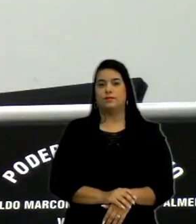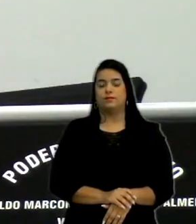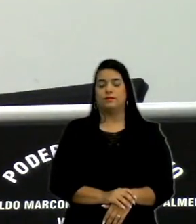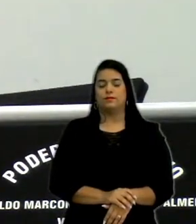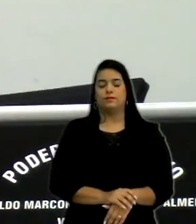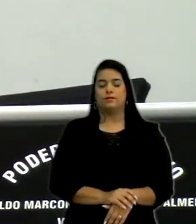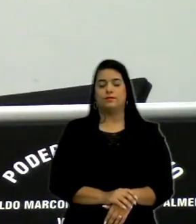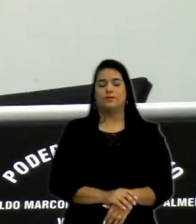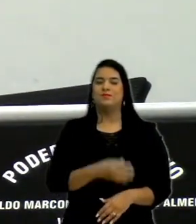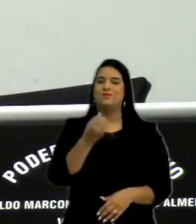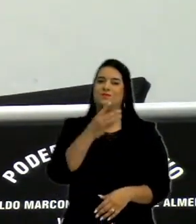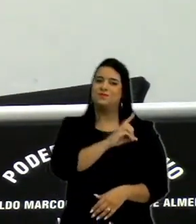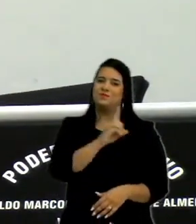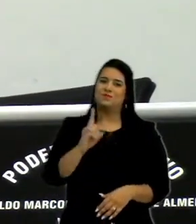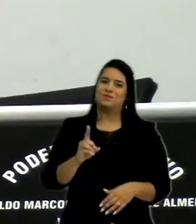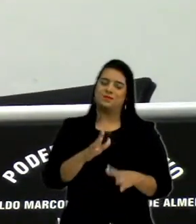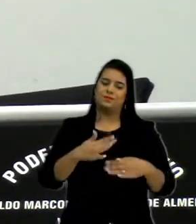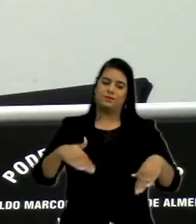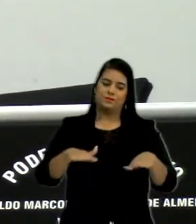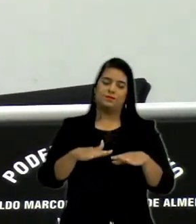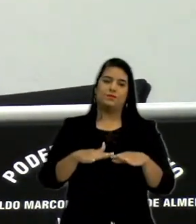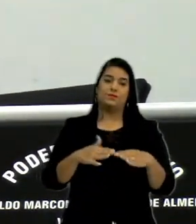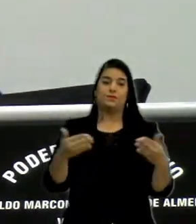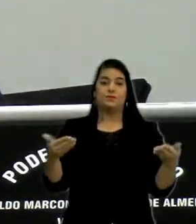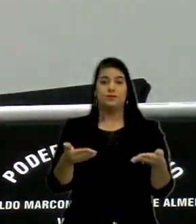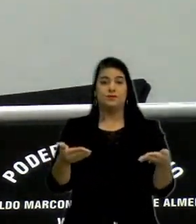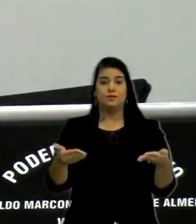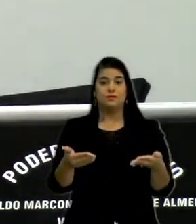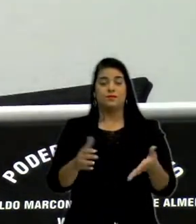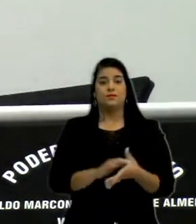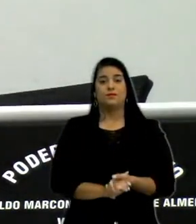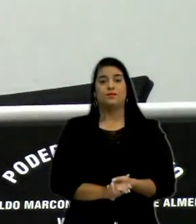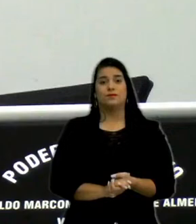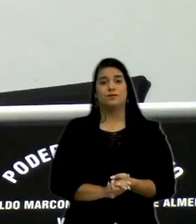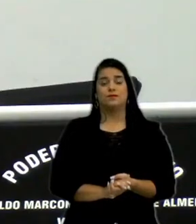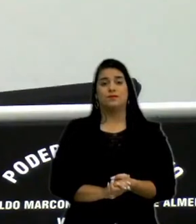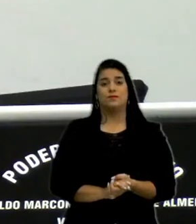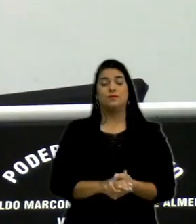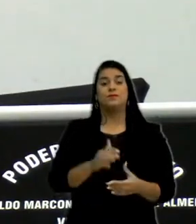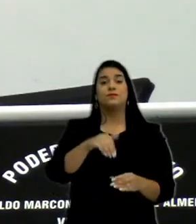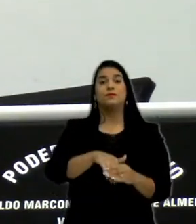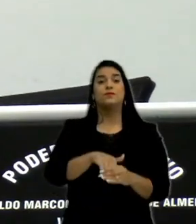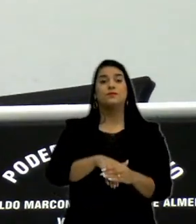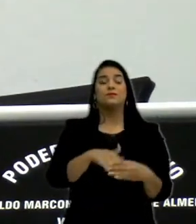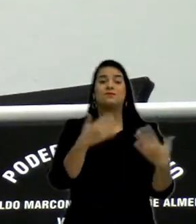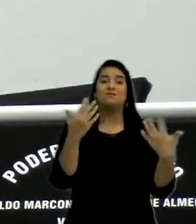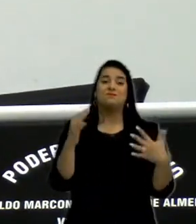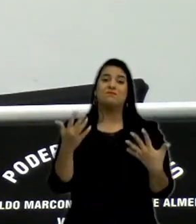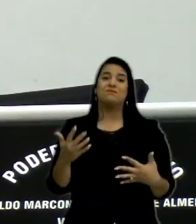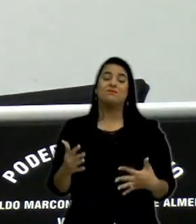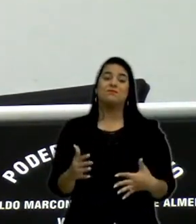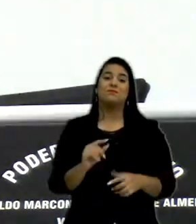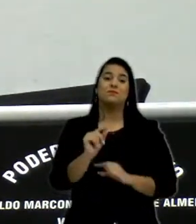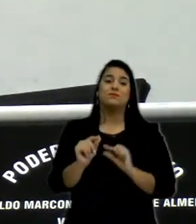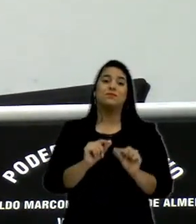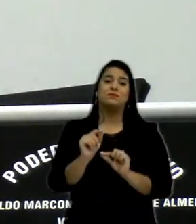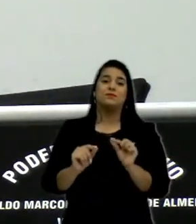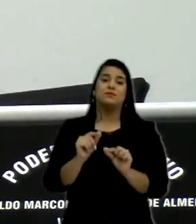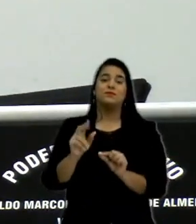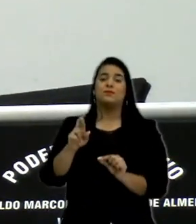Quero dar um bom dia a todos e no dia de hoje eu quero colocar um voto de felicitação